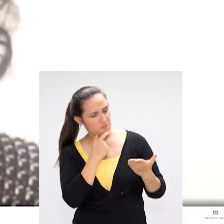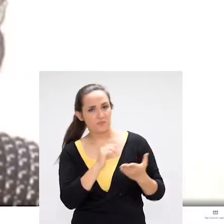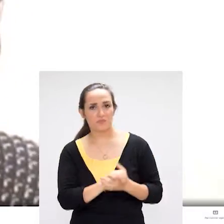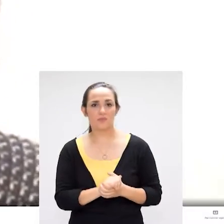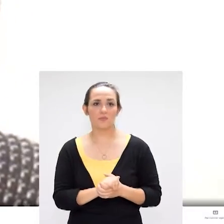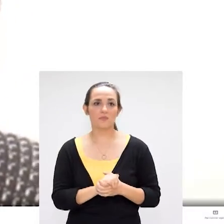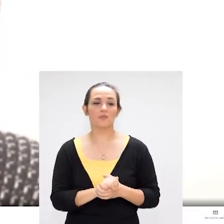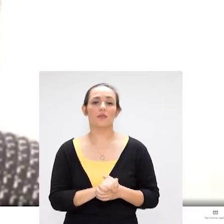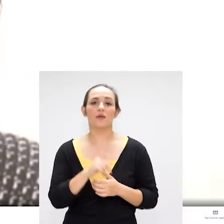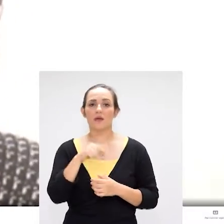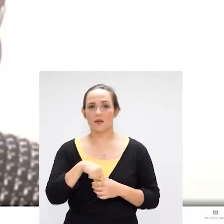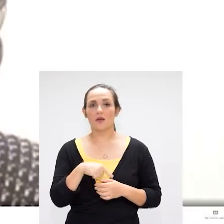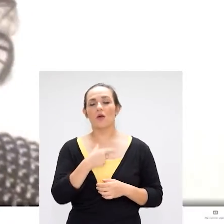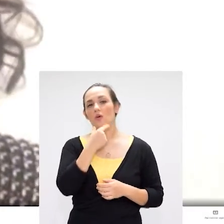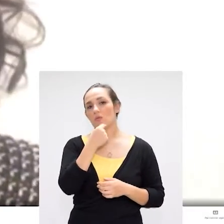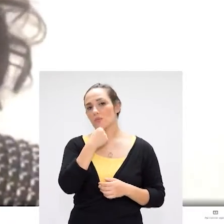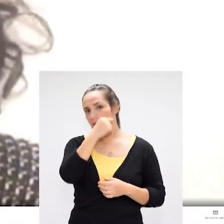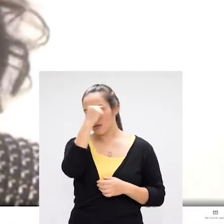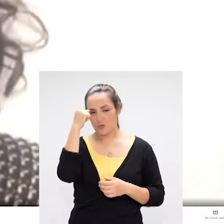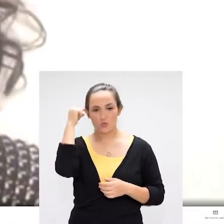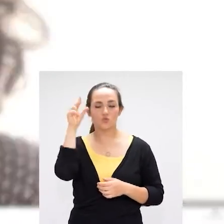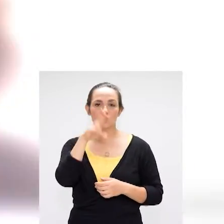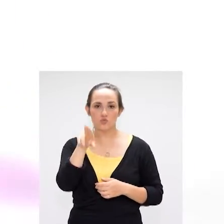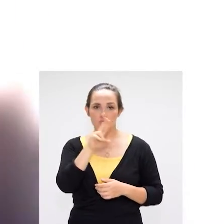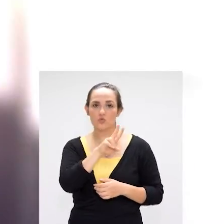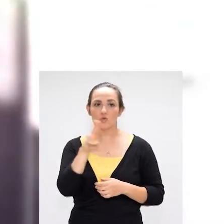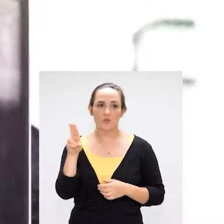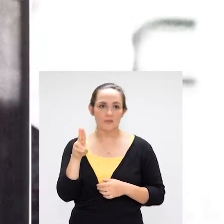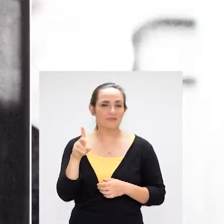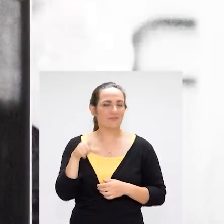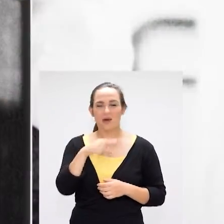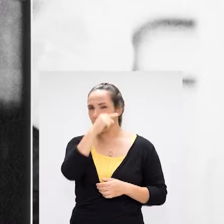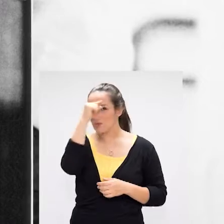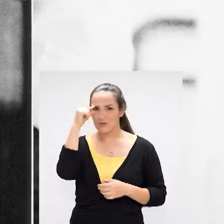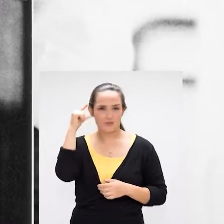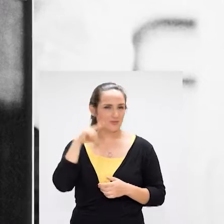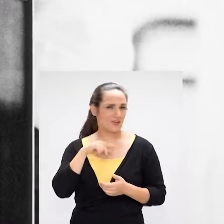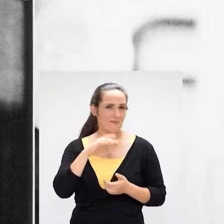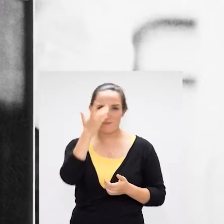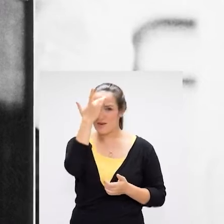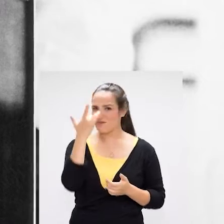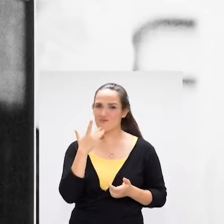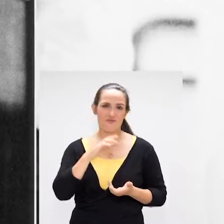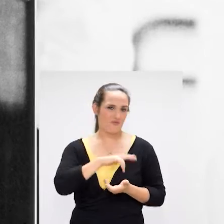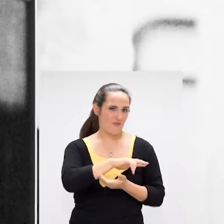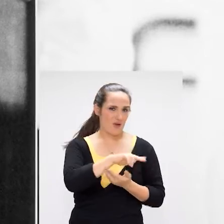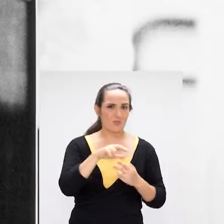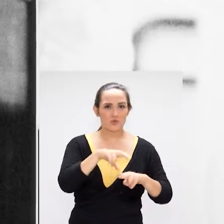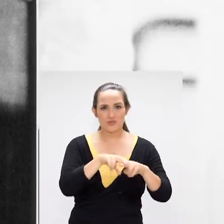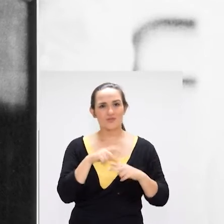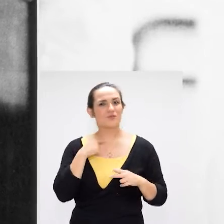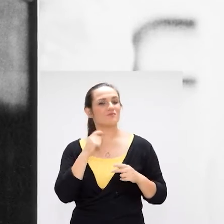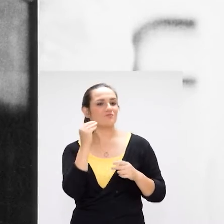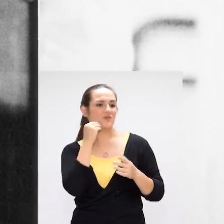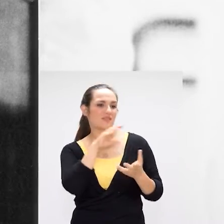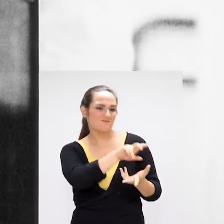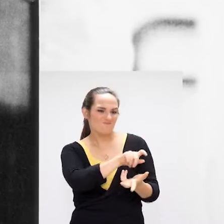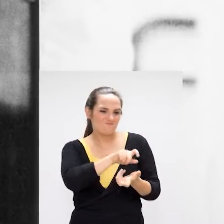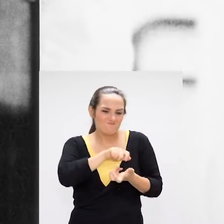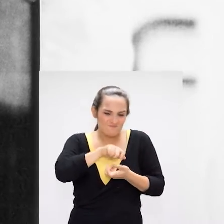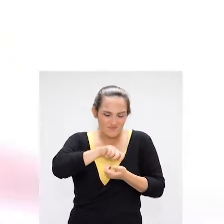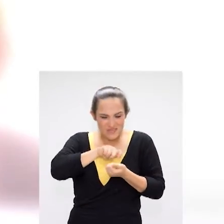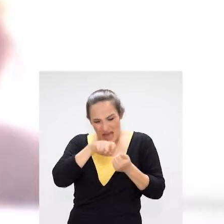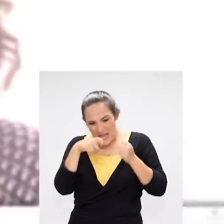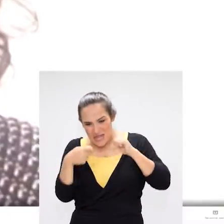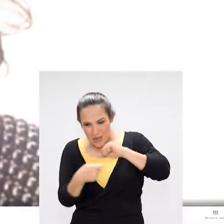gente sabe por quê, porque o Lobato realmente ele era um homem de múltiplas facetas, e foi isso que realmente a gente tentou mostrar